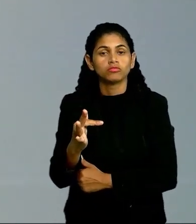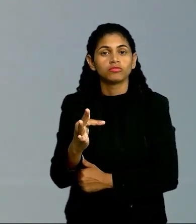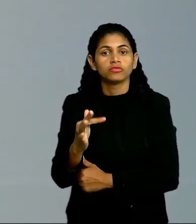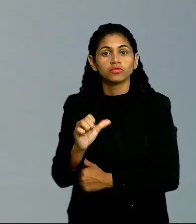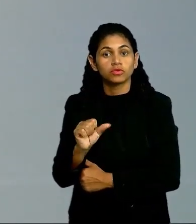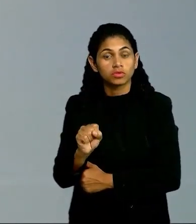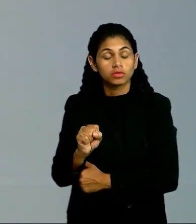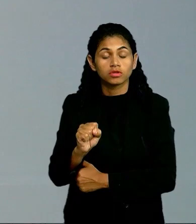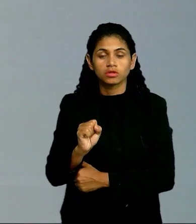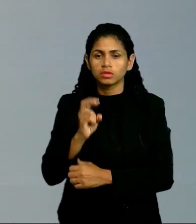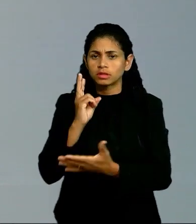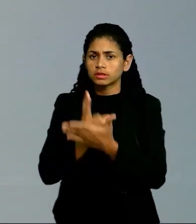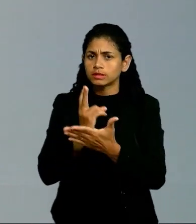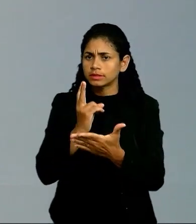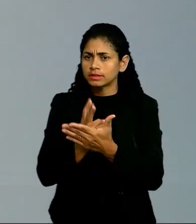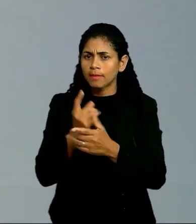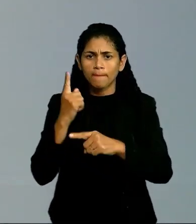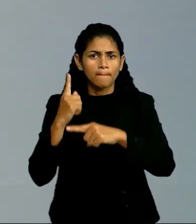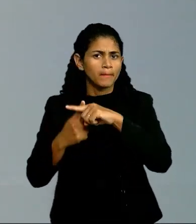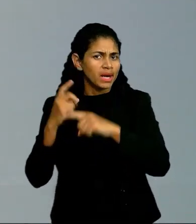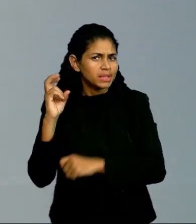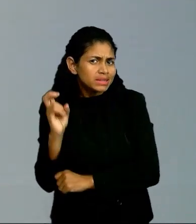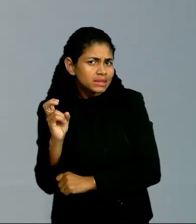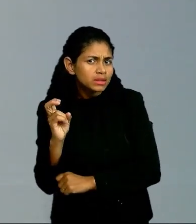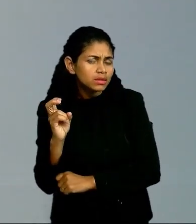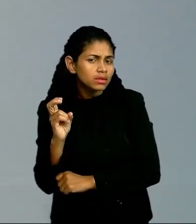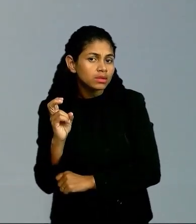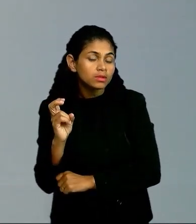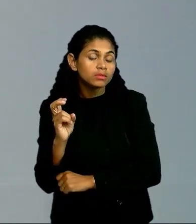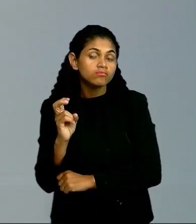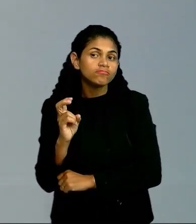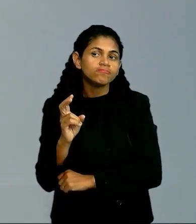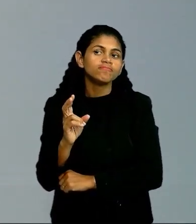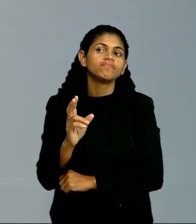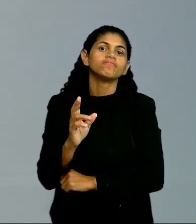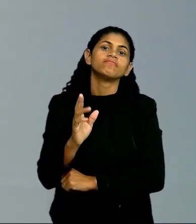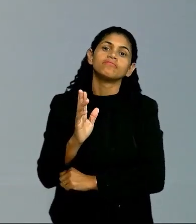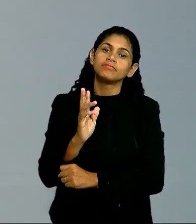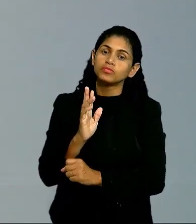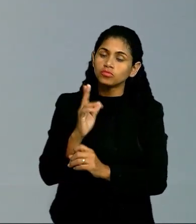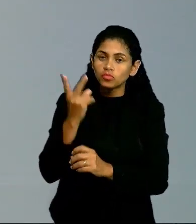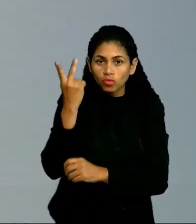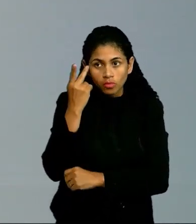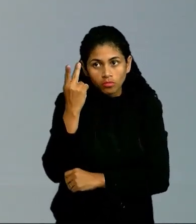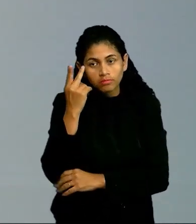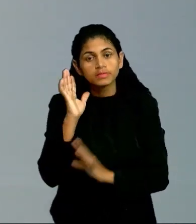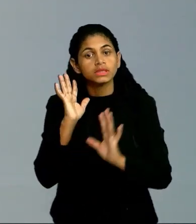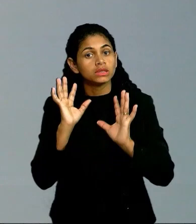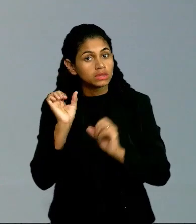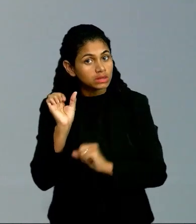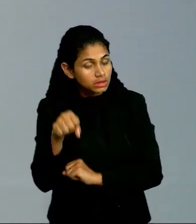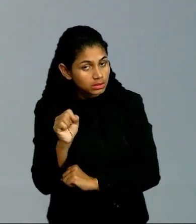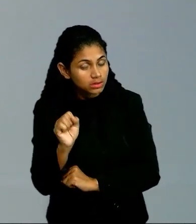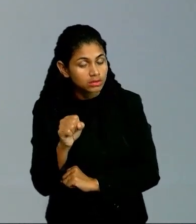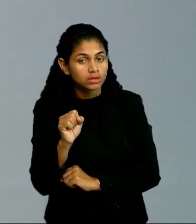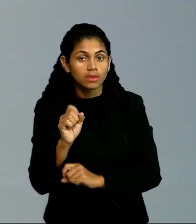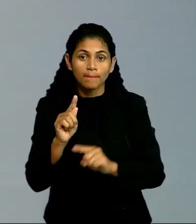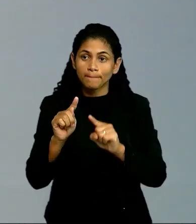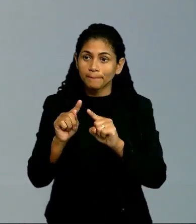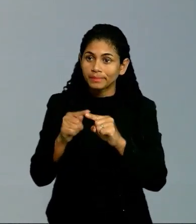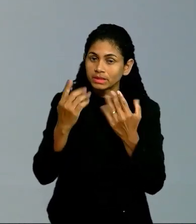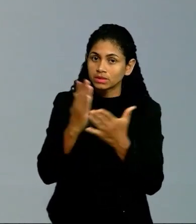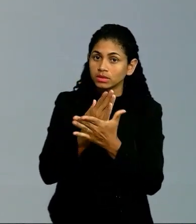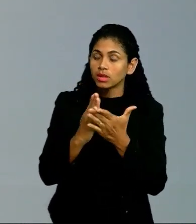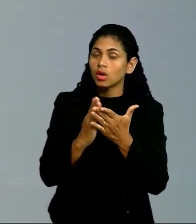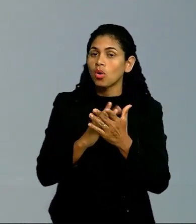5? Olha, normalmente ele é mais 5, porque ele é da família 5A. Mas há casos que ele não vai ser mais 5, porque ele não tem